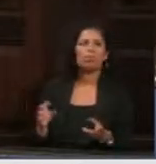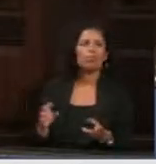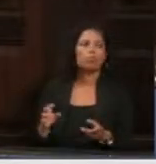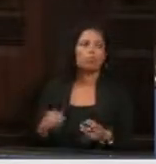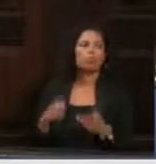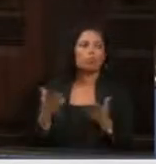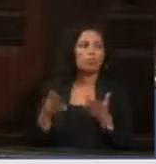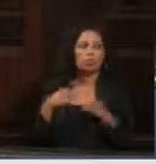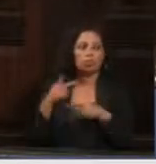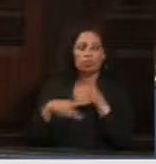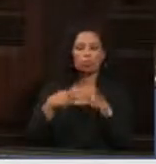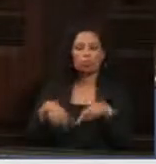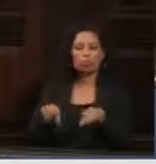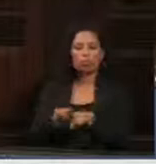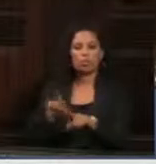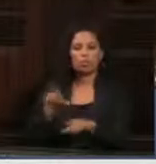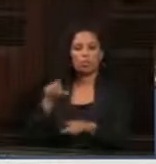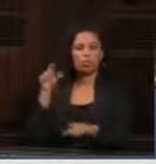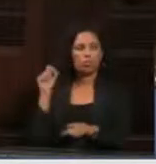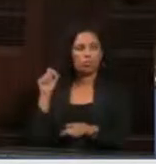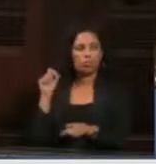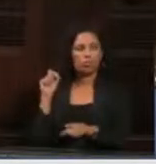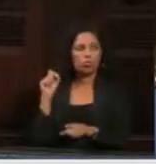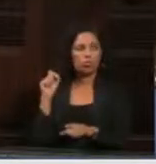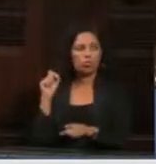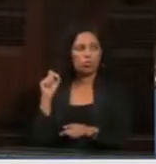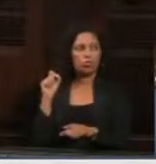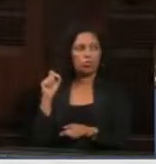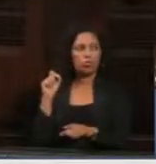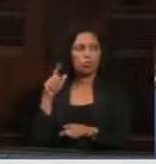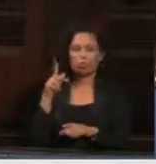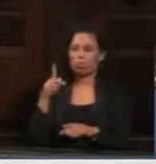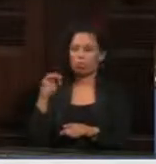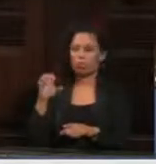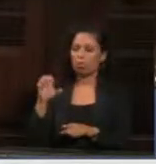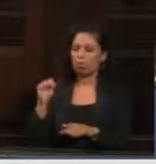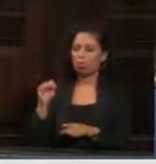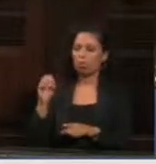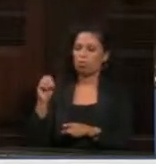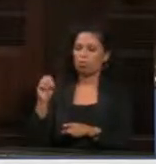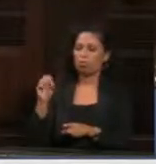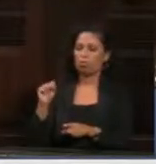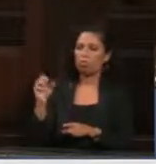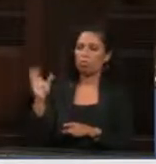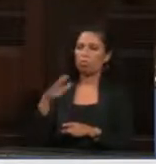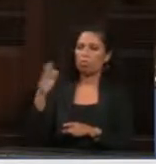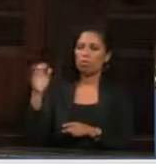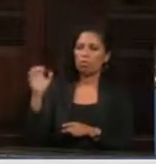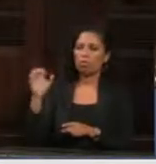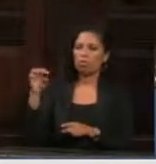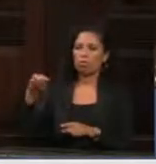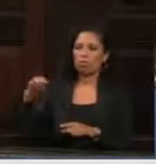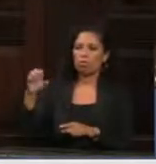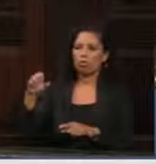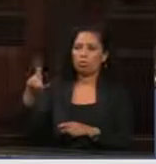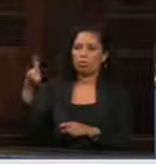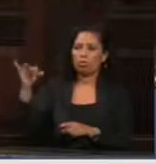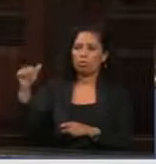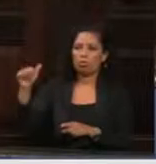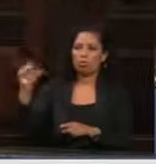quero destacar o instituto de pesos e medidas ipem quero destacar a